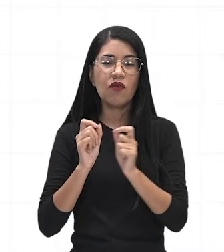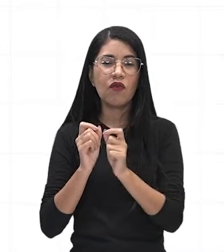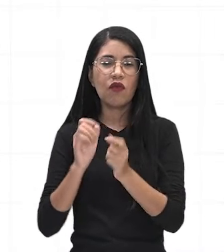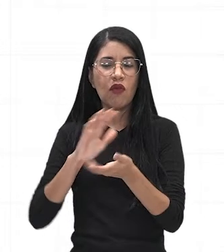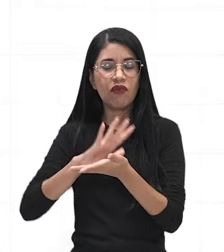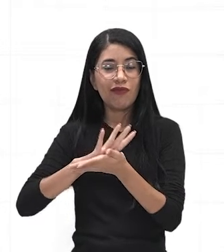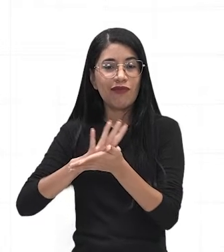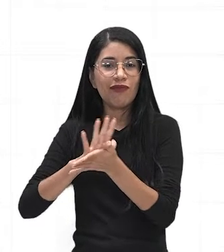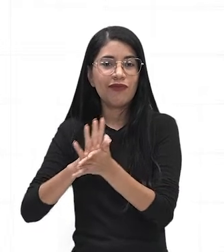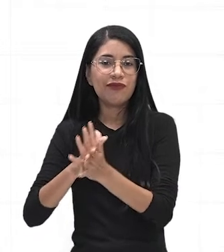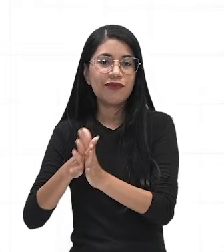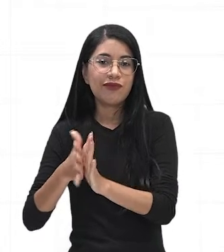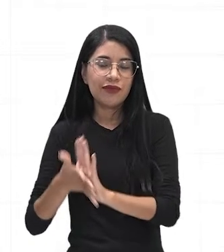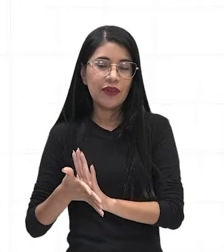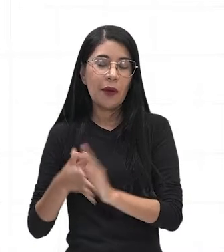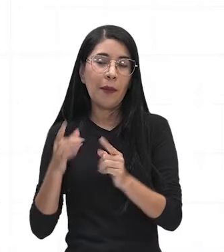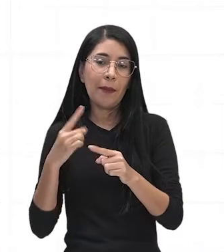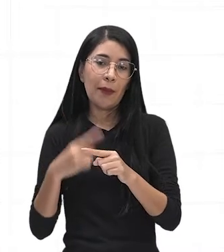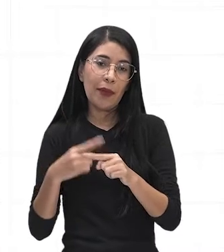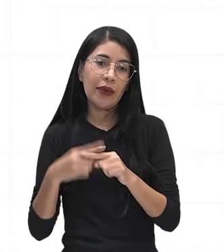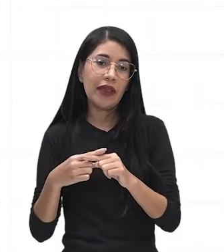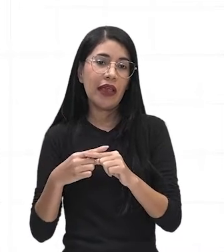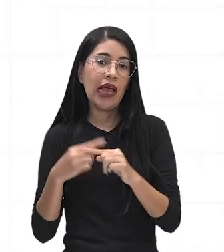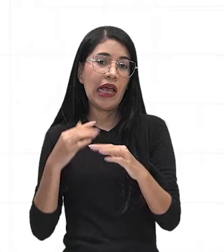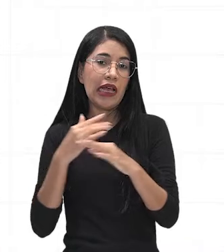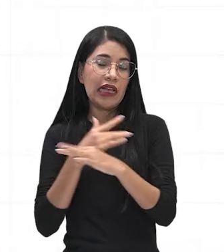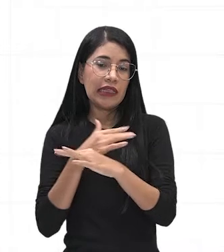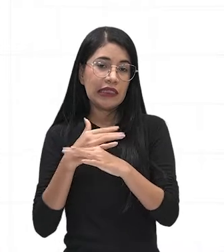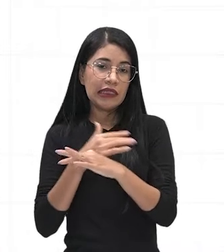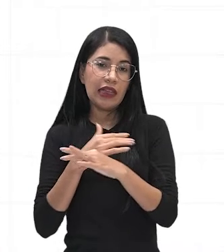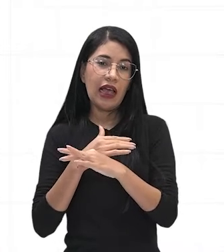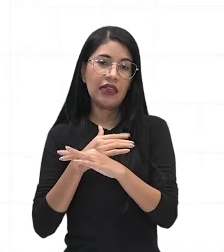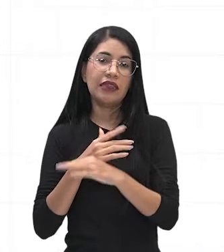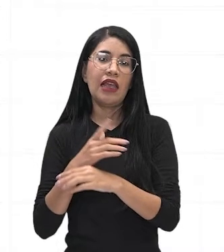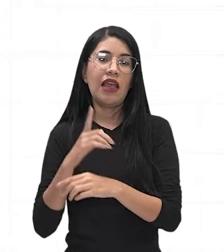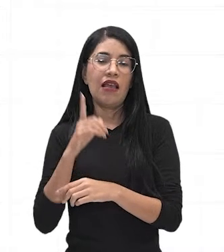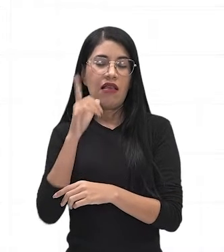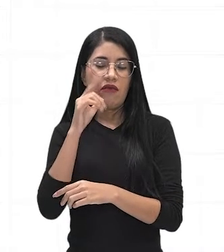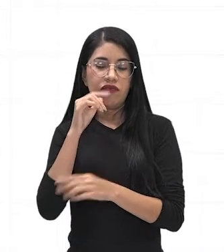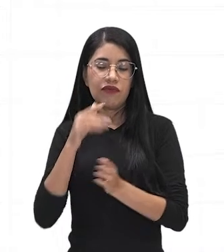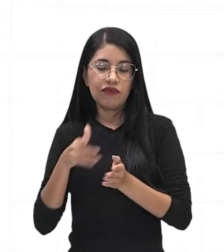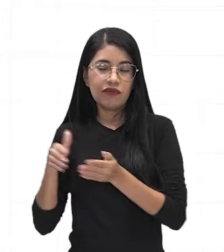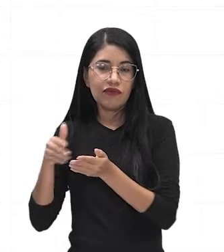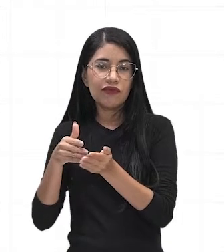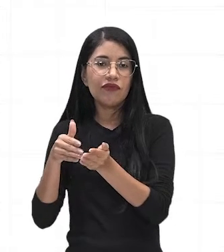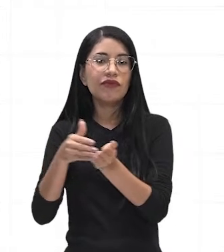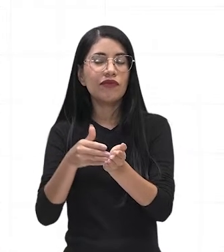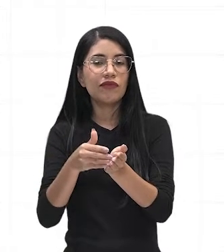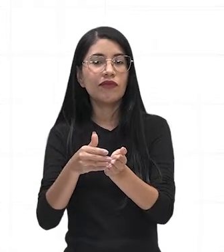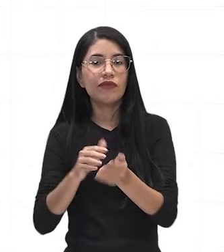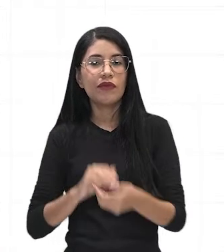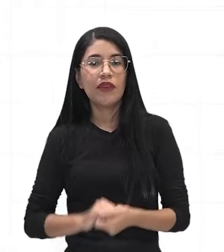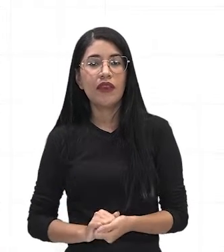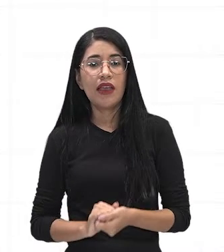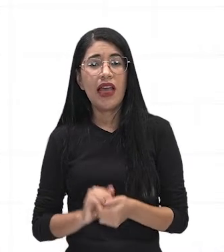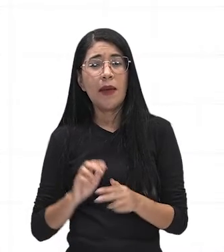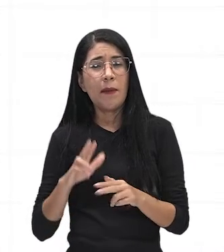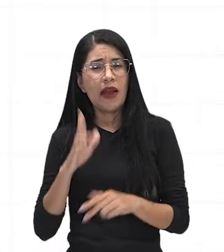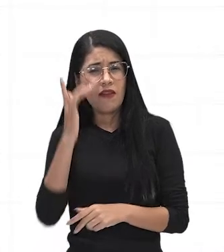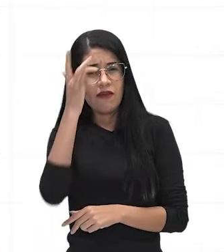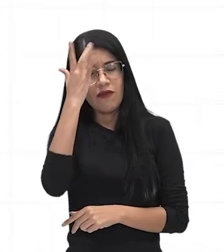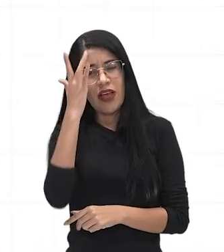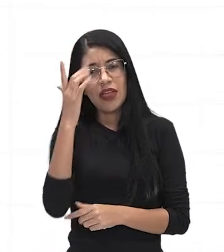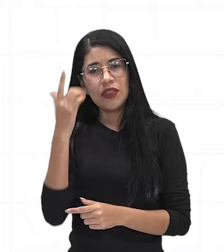destruídas, exatamente por suas cidades ficarem em orlas do mar Mediterrâneo, tornando-se presas fáceis para o